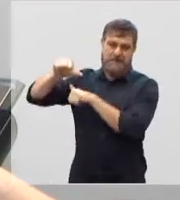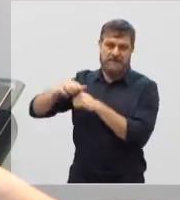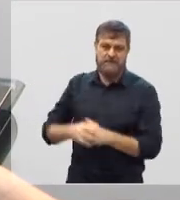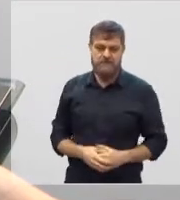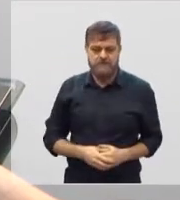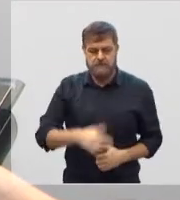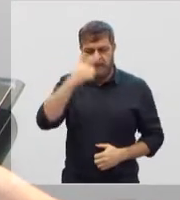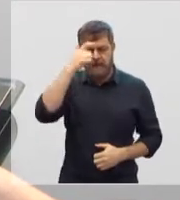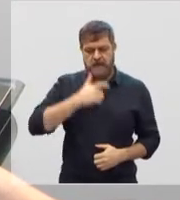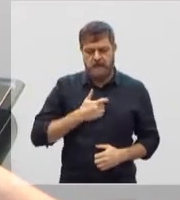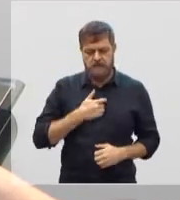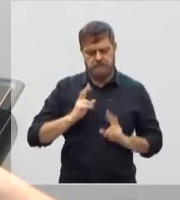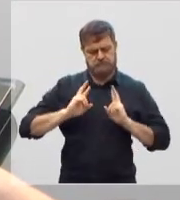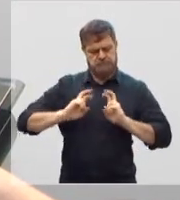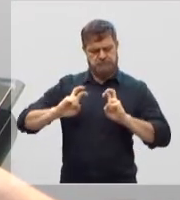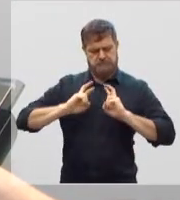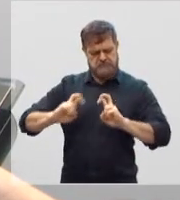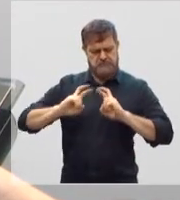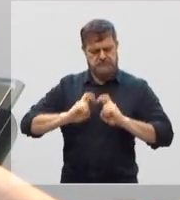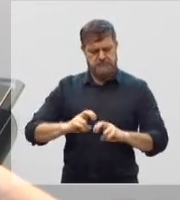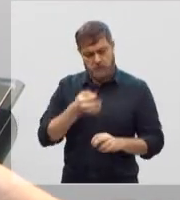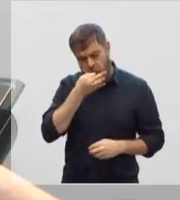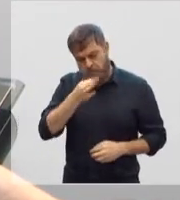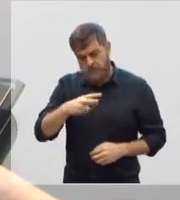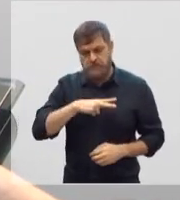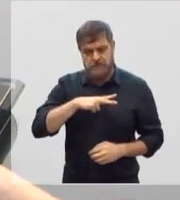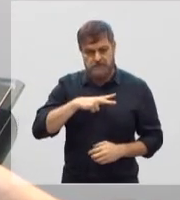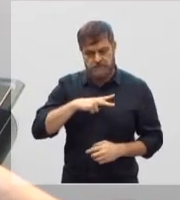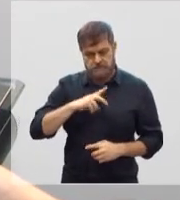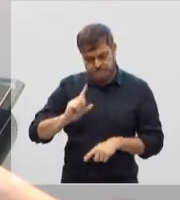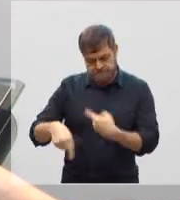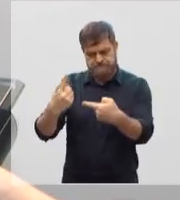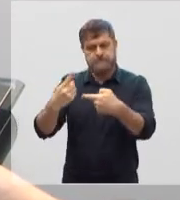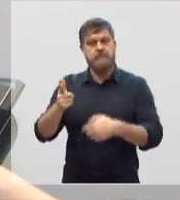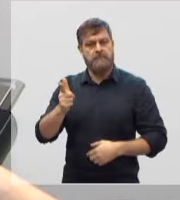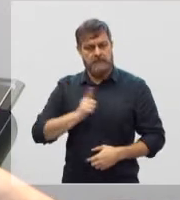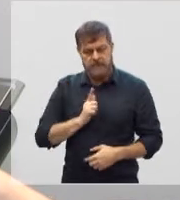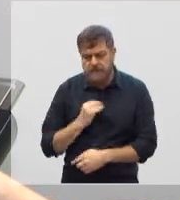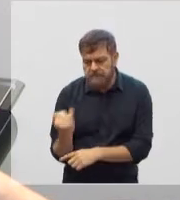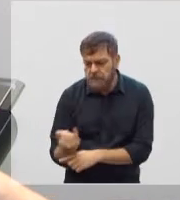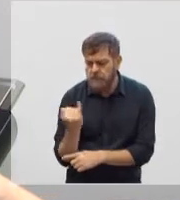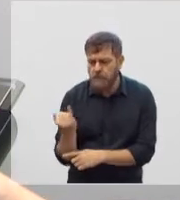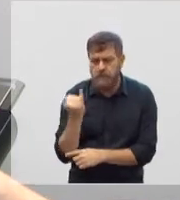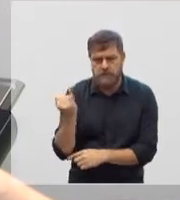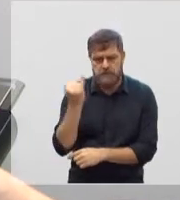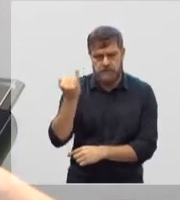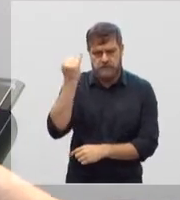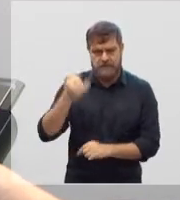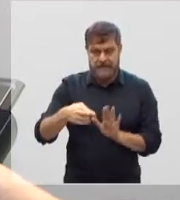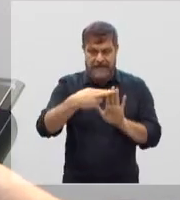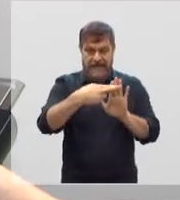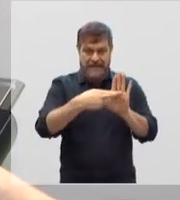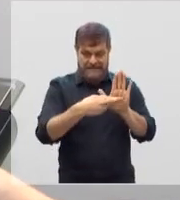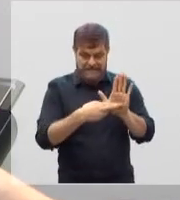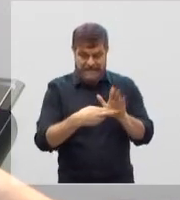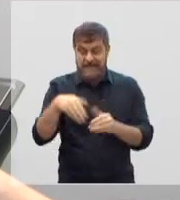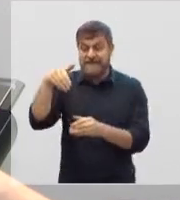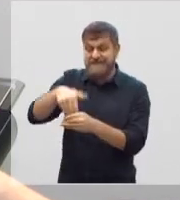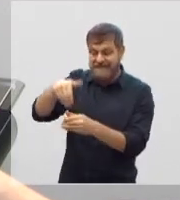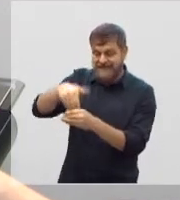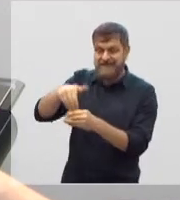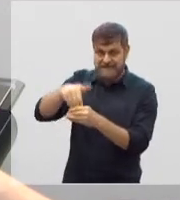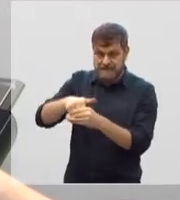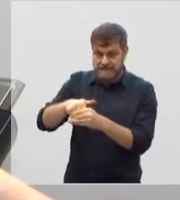minha percepção desde o meu primeiro mandato é que houve uma evolução bastante relevante das